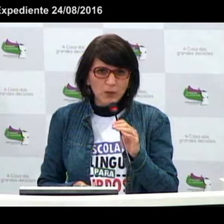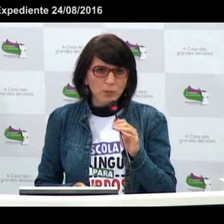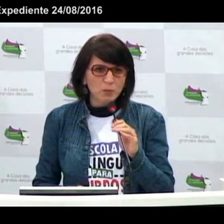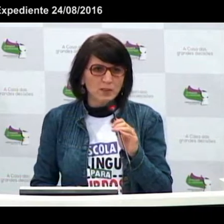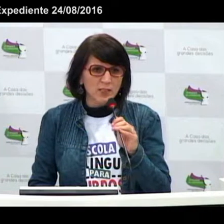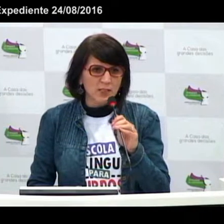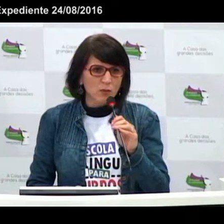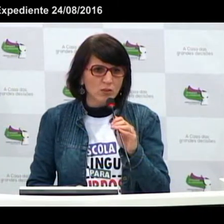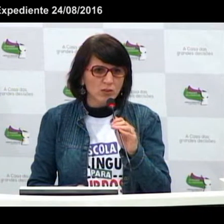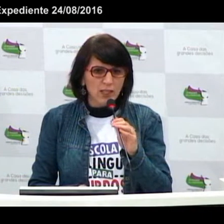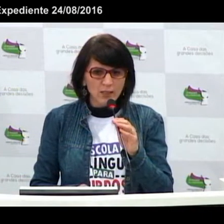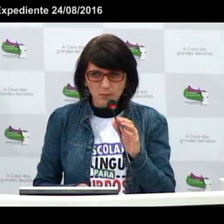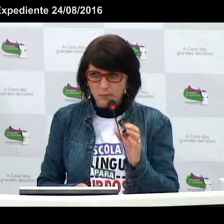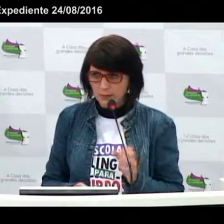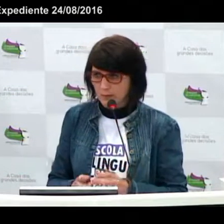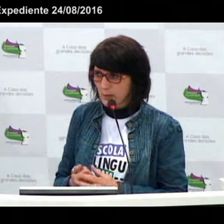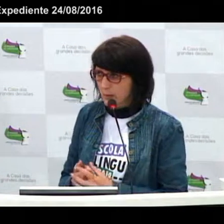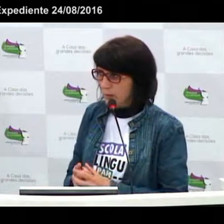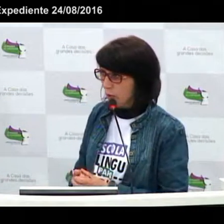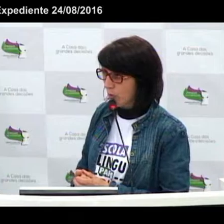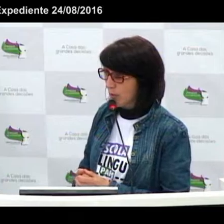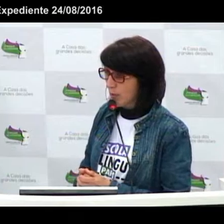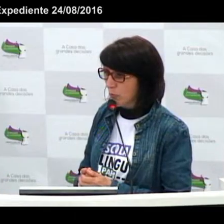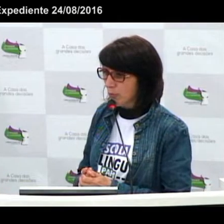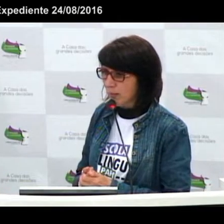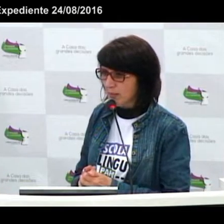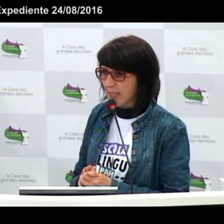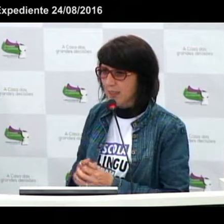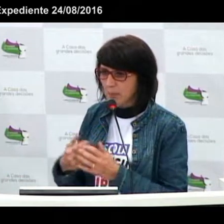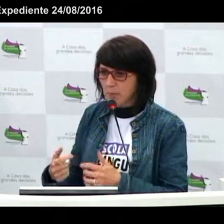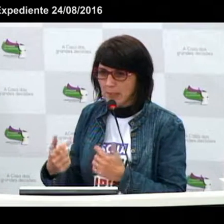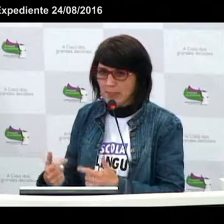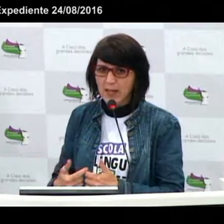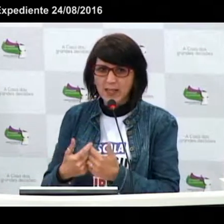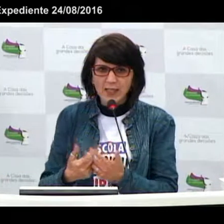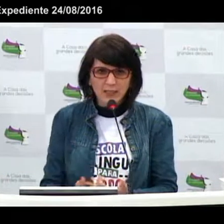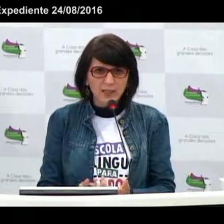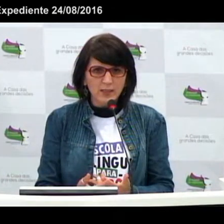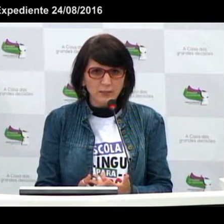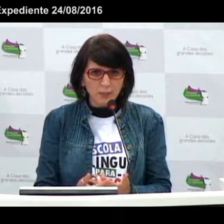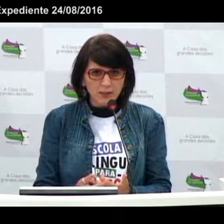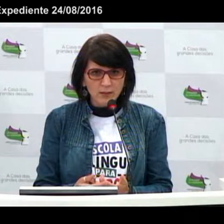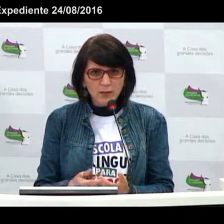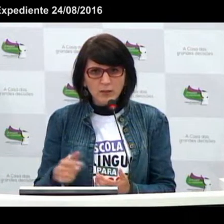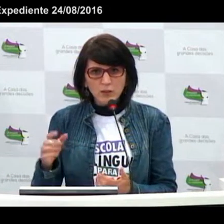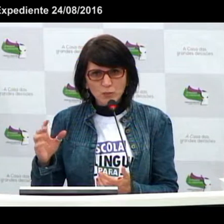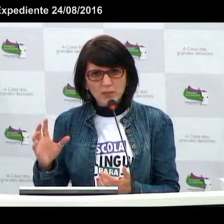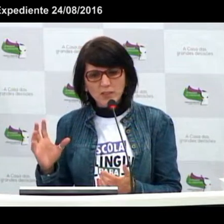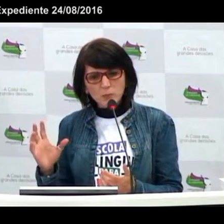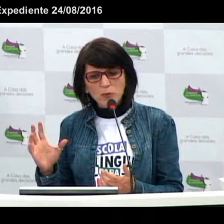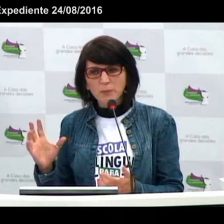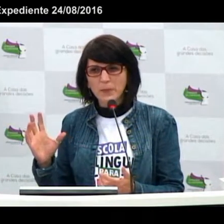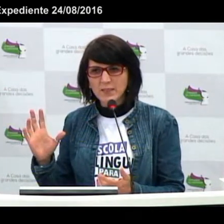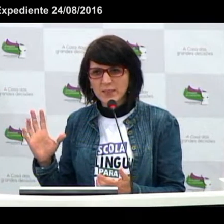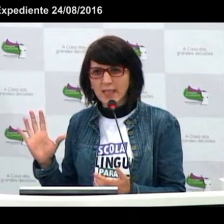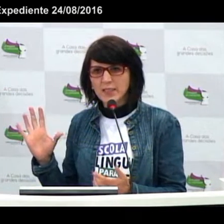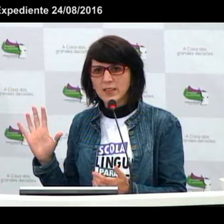não podemos pensar na inclusão da rampa. Nós precisamos pensar também além da rampa. Nós